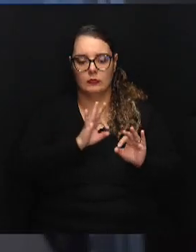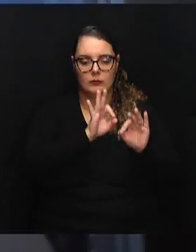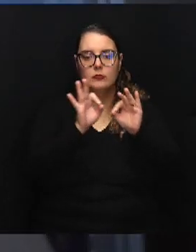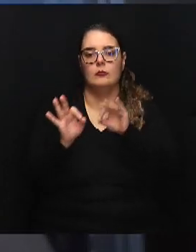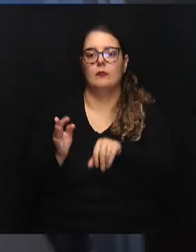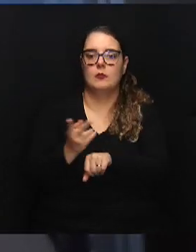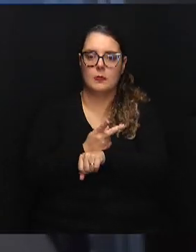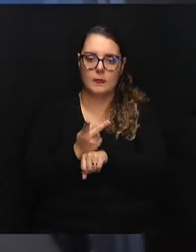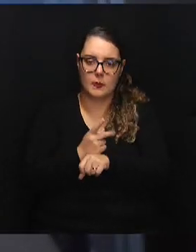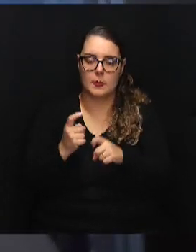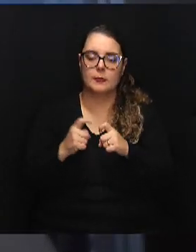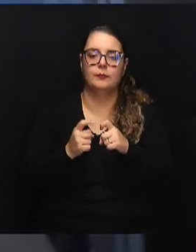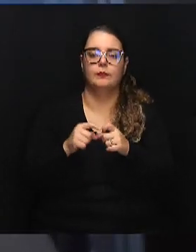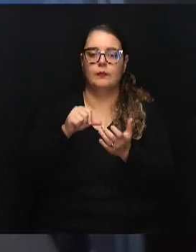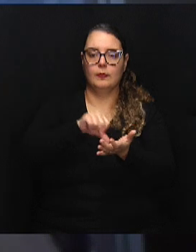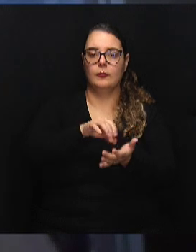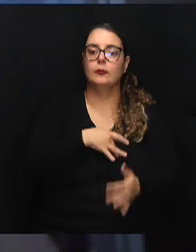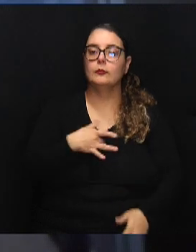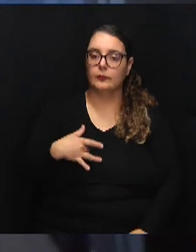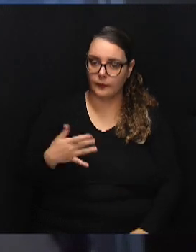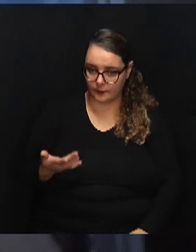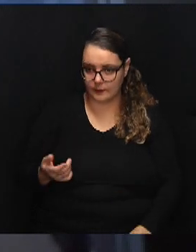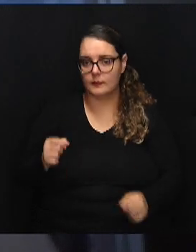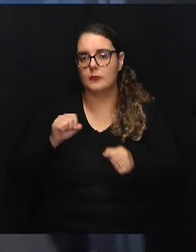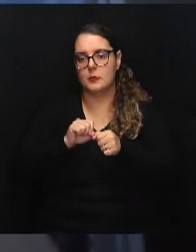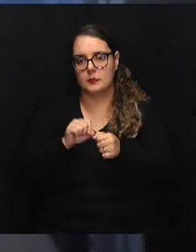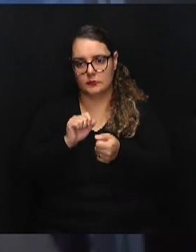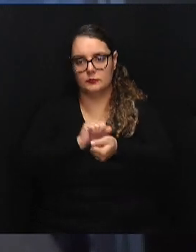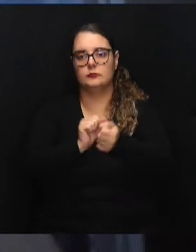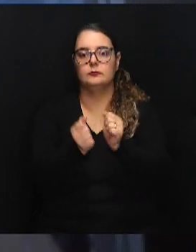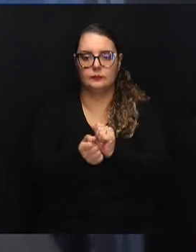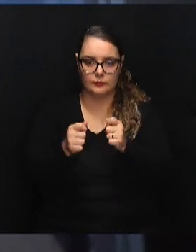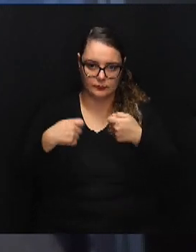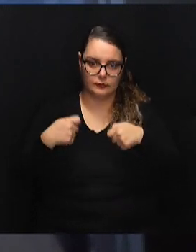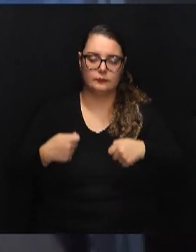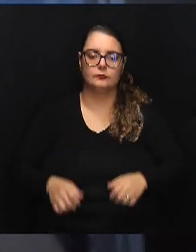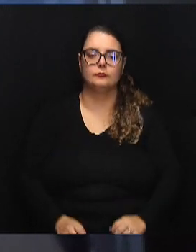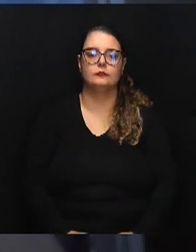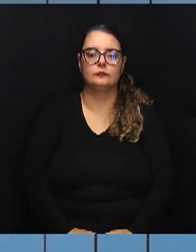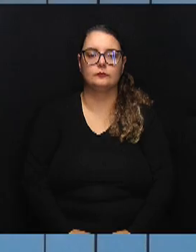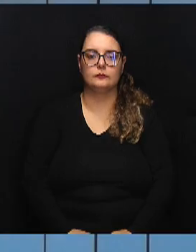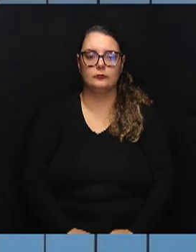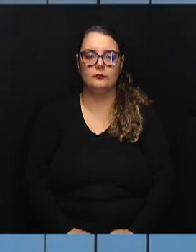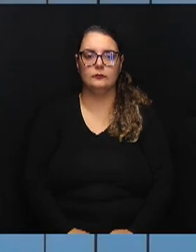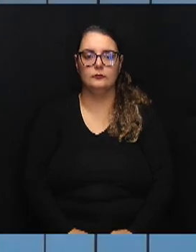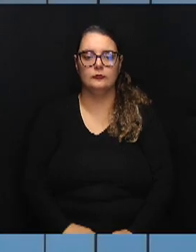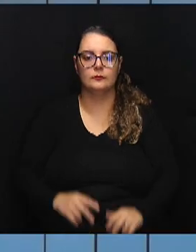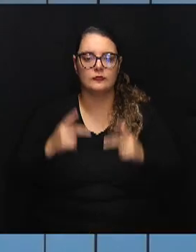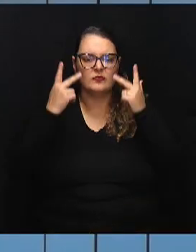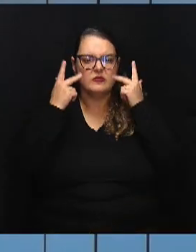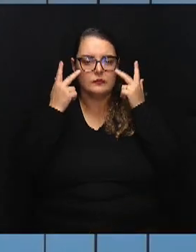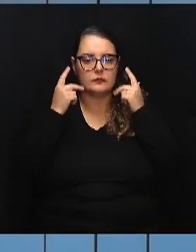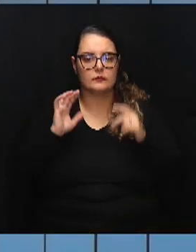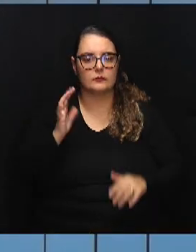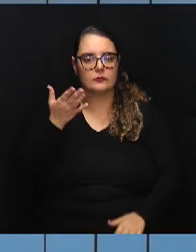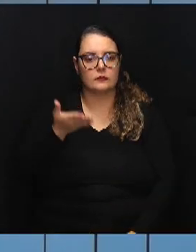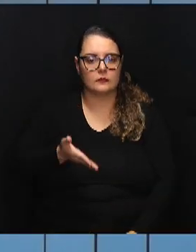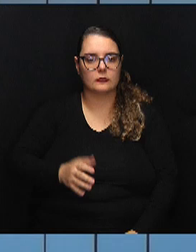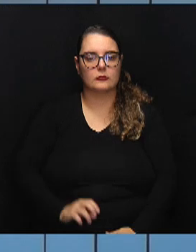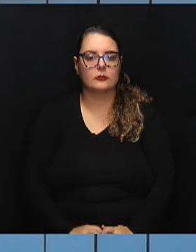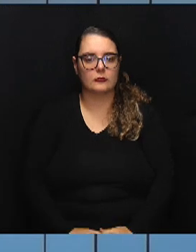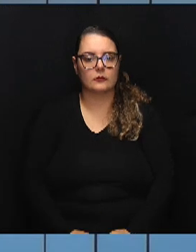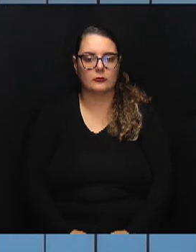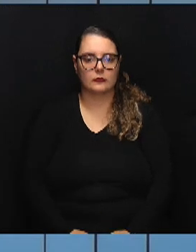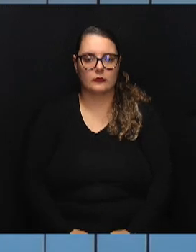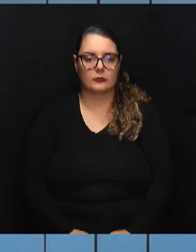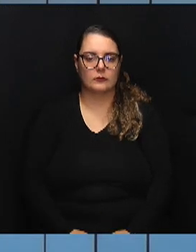procurar o seu médico ou posto de saúde para fazerem os ajustes necessários. E é comum também acontecer, a pessoa não